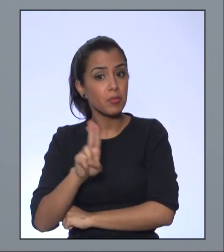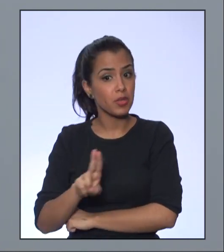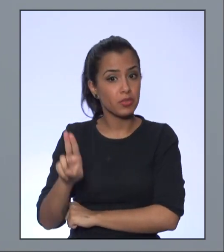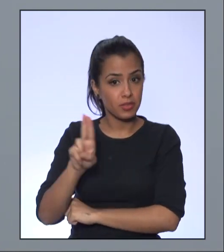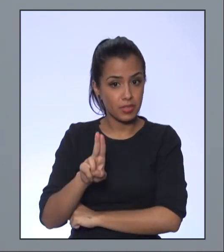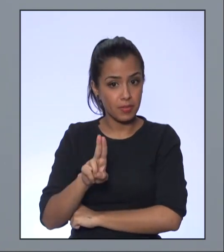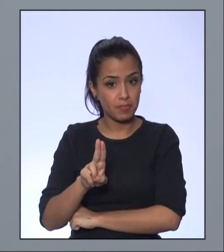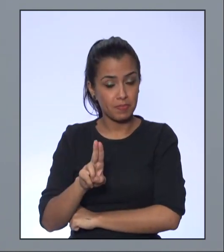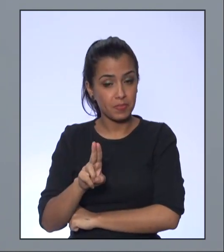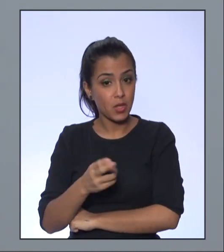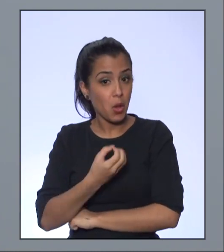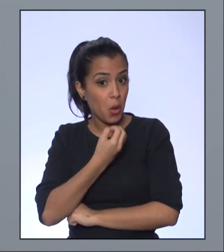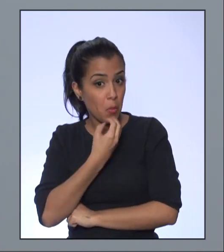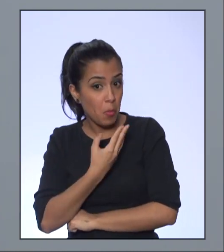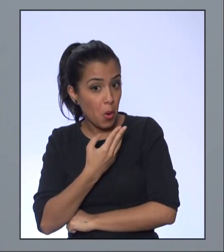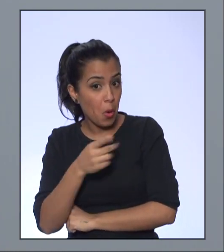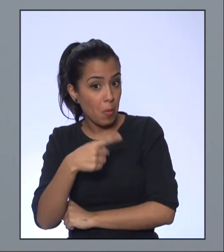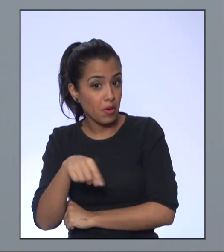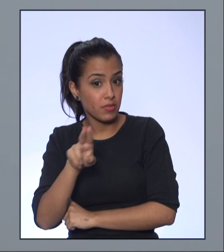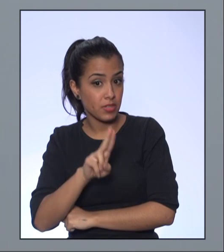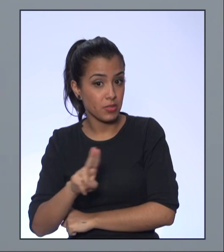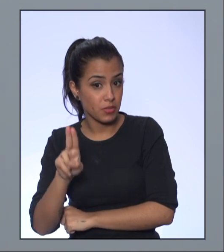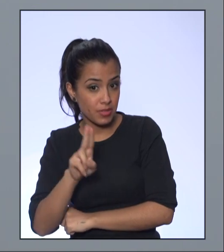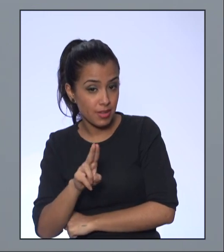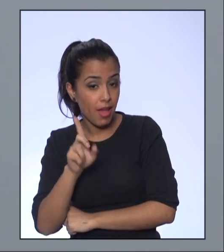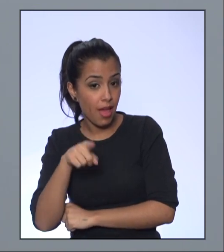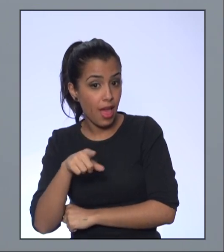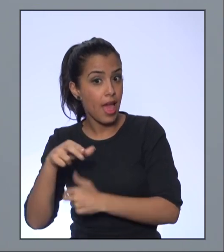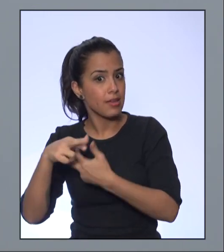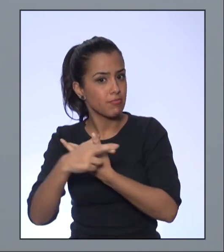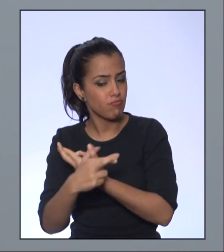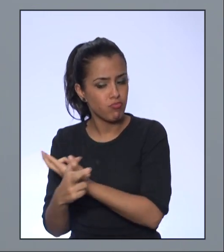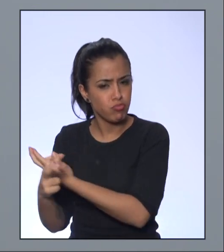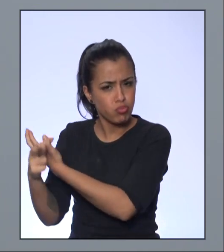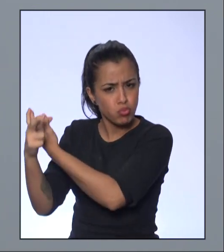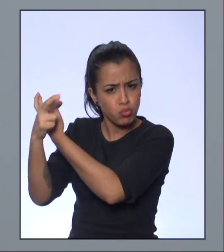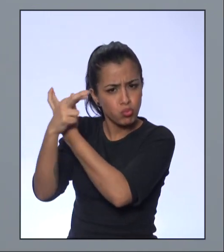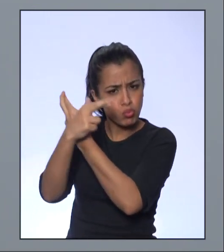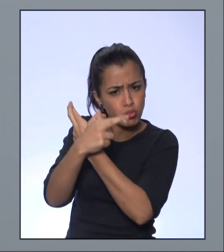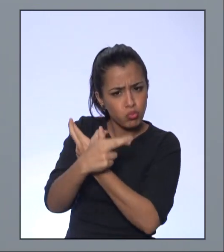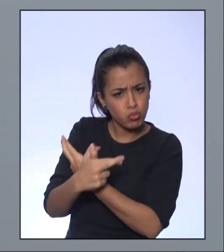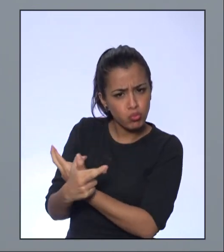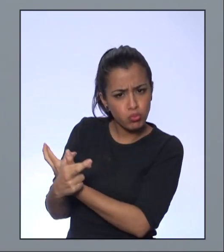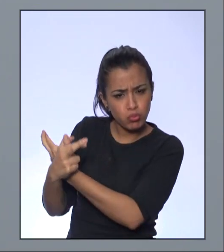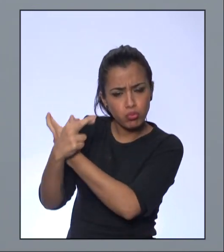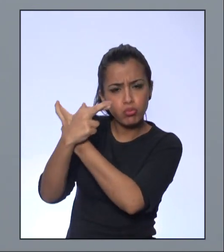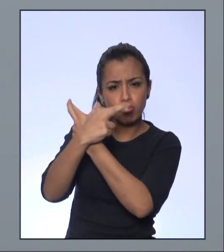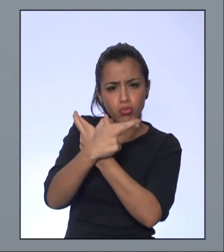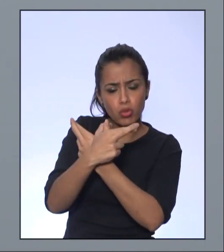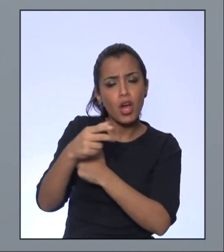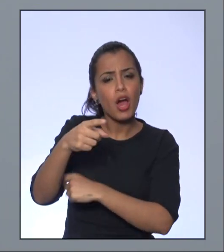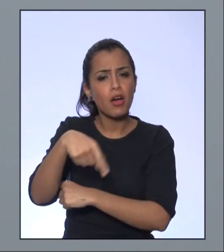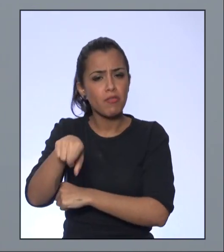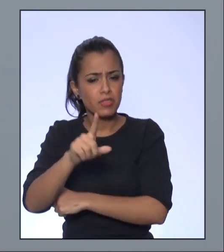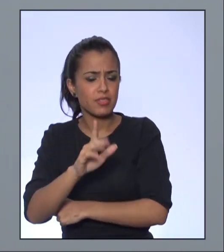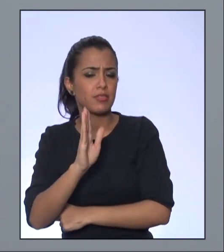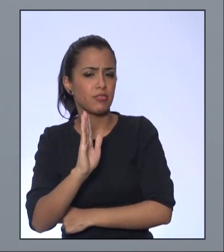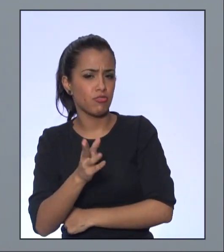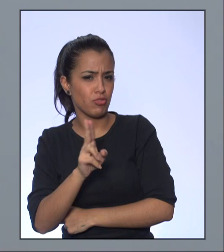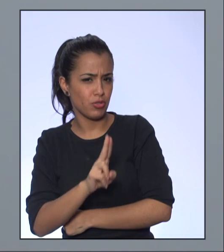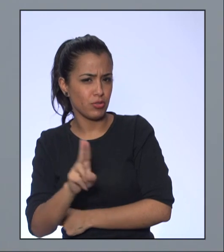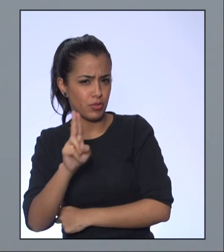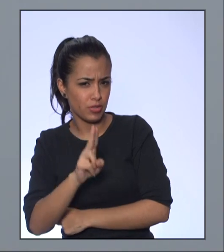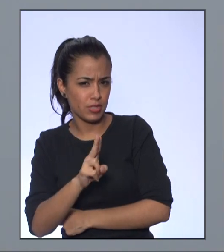ideal, o mais interessante é a gente trabalhar com imagem de satélite. Muitos de vocês já trabalharam ou já utilizaram o